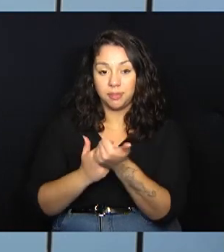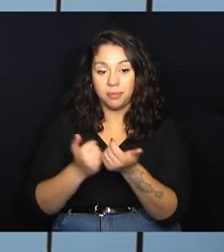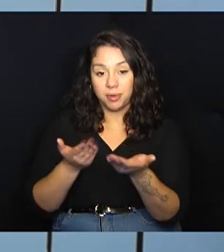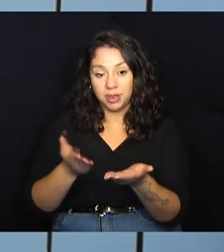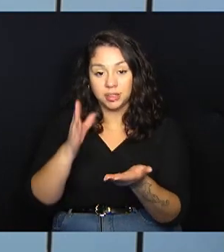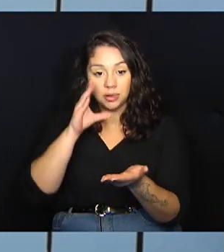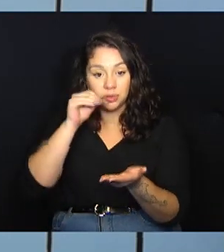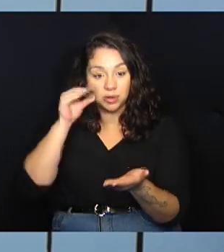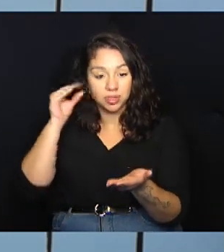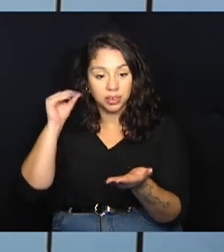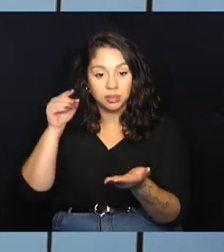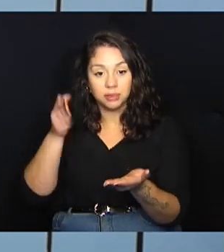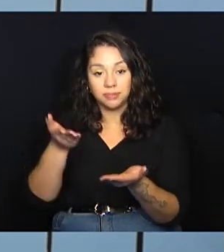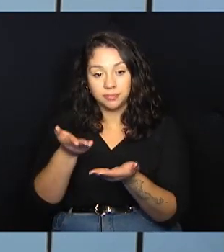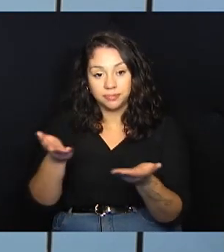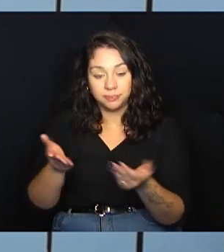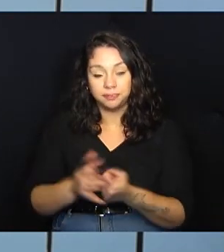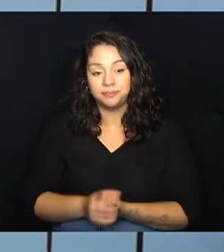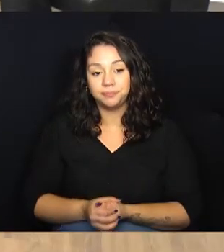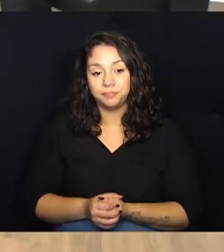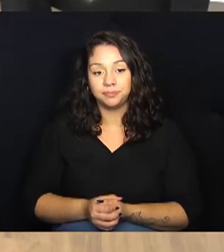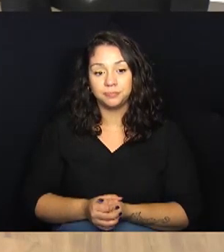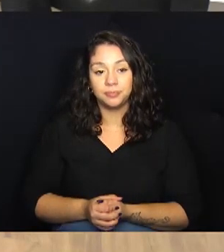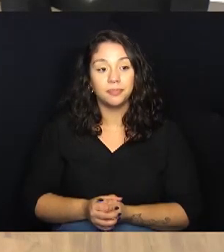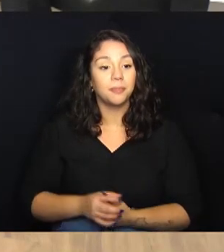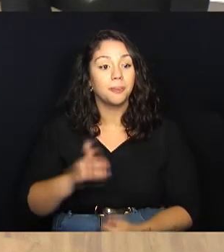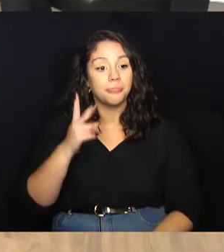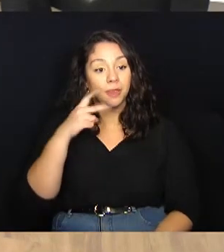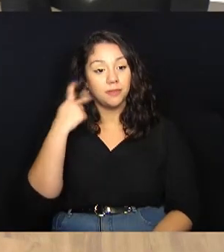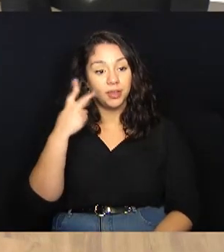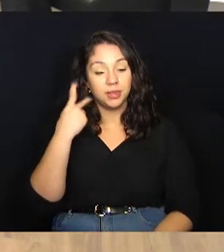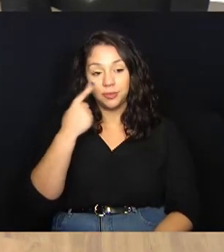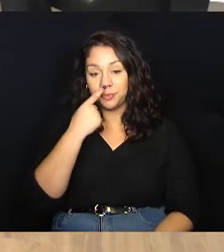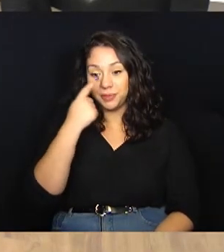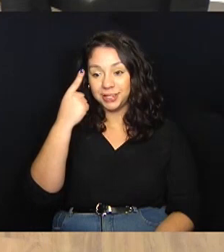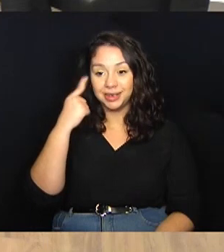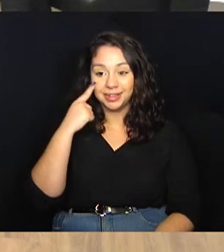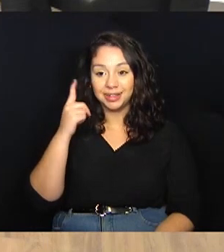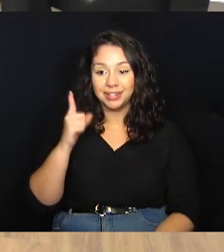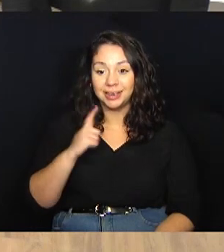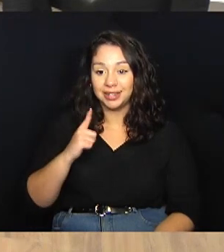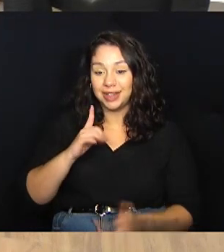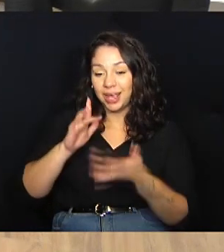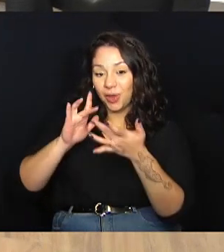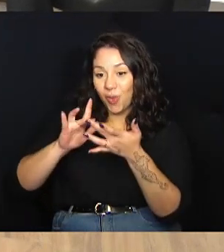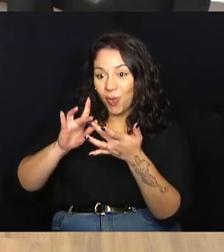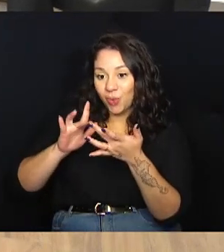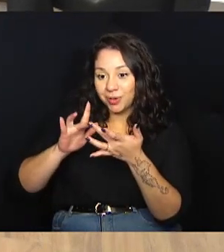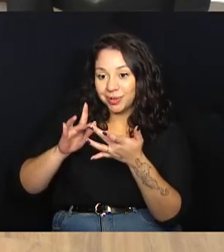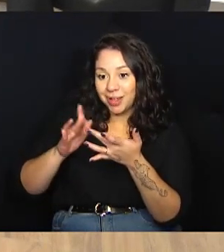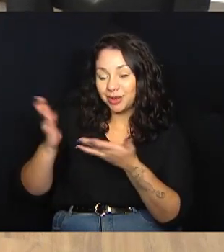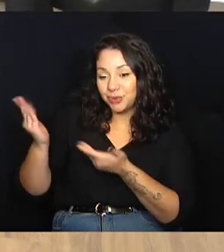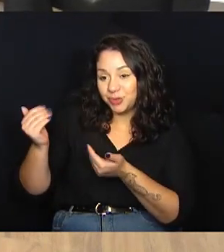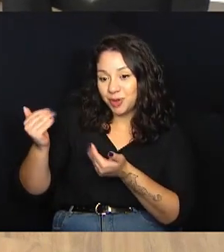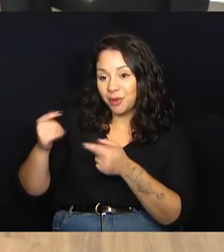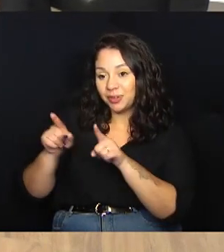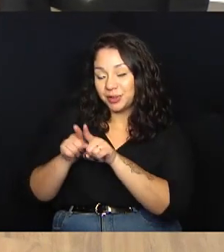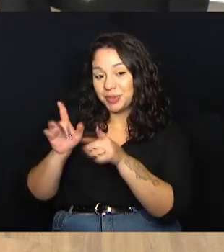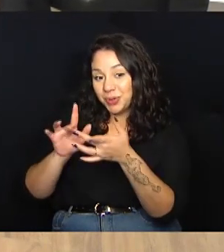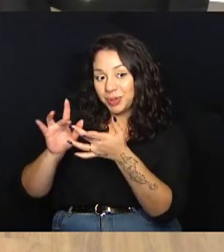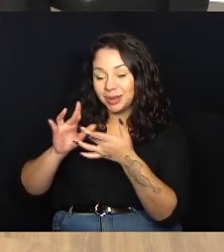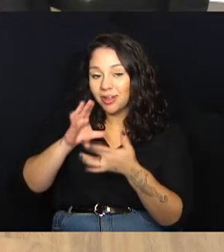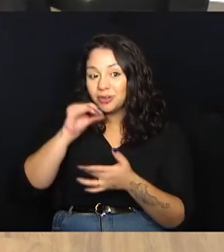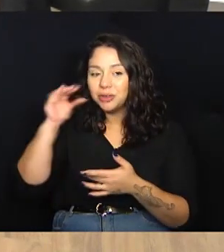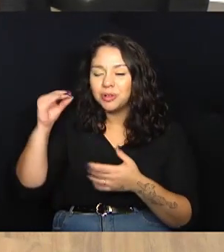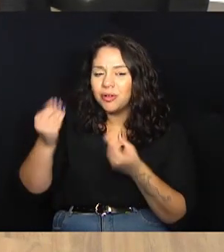adolescente, para essa adolescente. Vereadora Paola, a senhora que trabalha tanto com os jovens, tem esse contato também com o adolescente, como que a senhora analisa